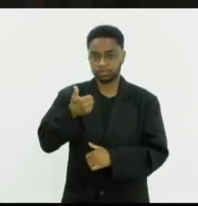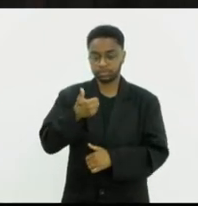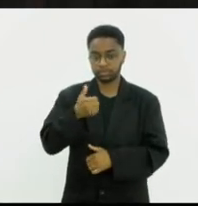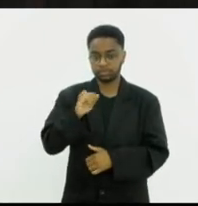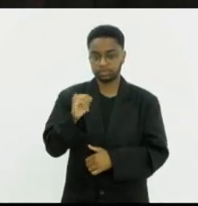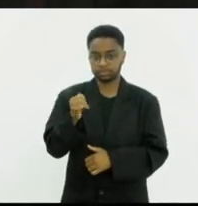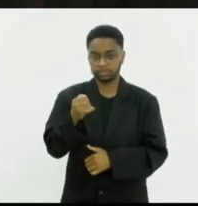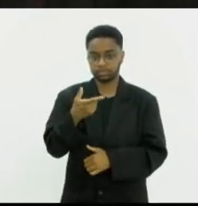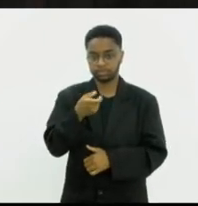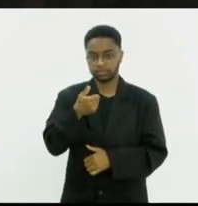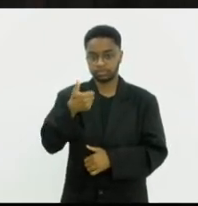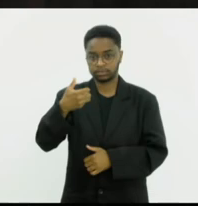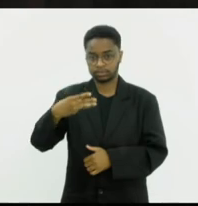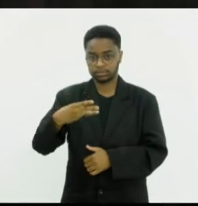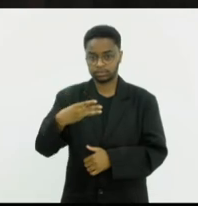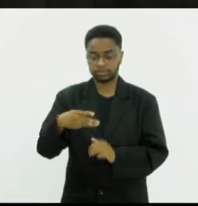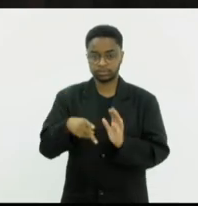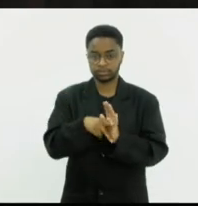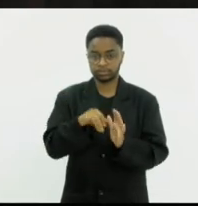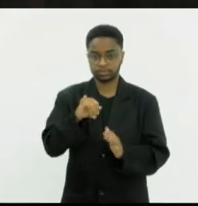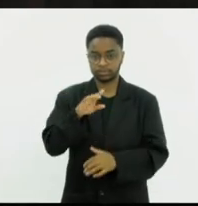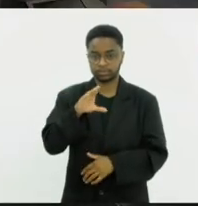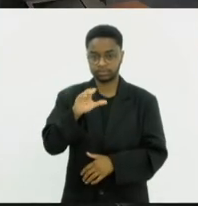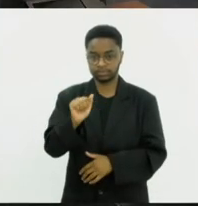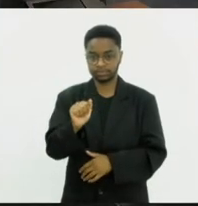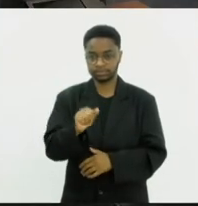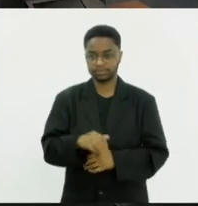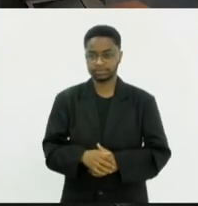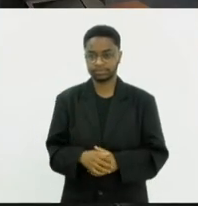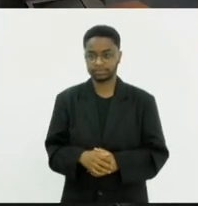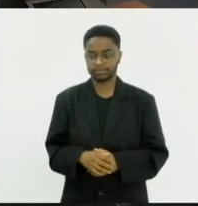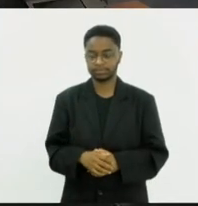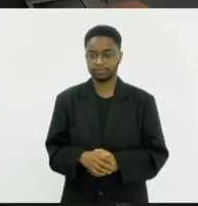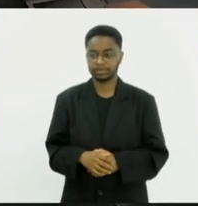só pode ser corrigida pelo IPCA. Muito obrigado, senhor presidente.